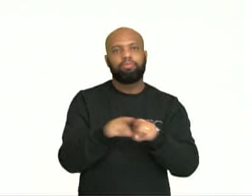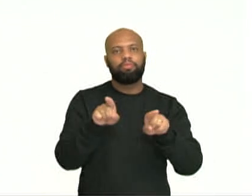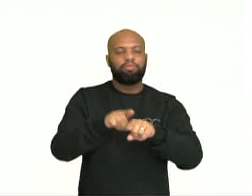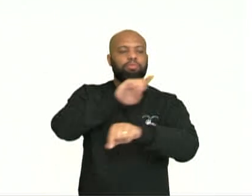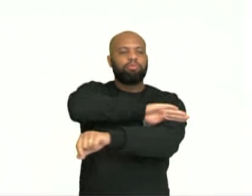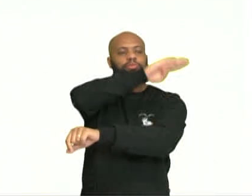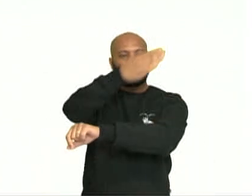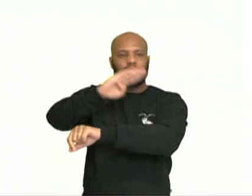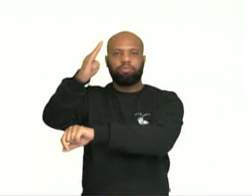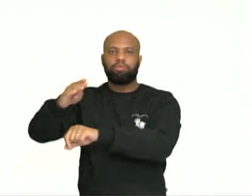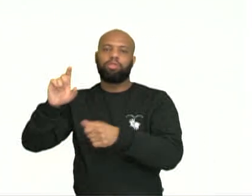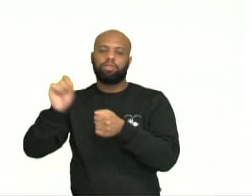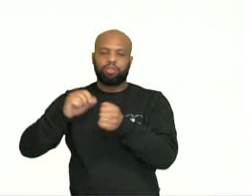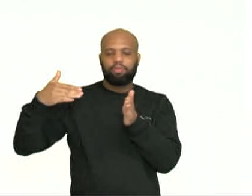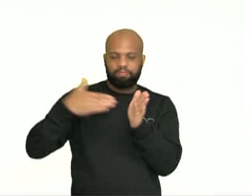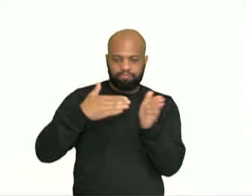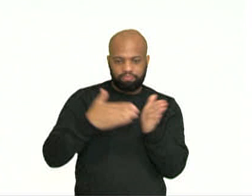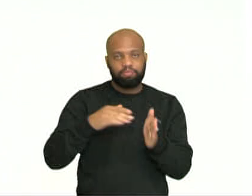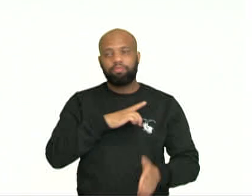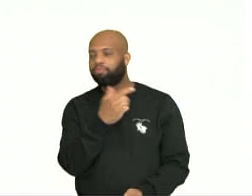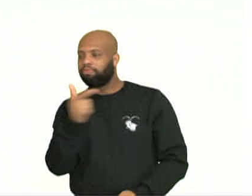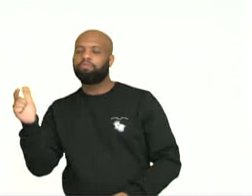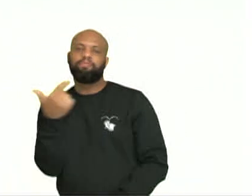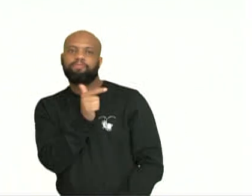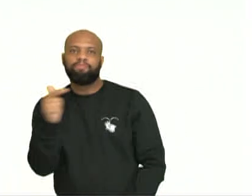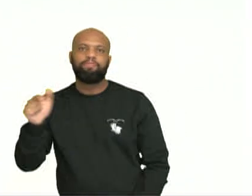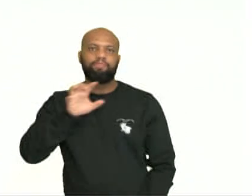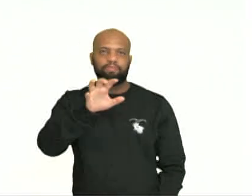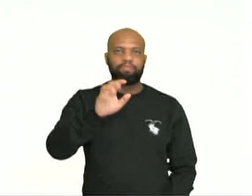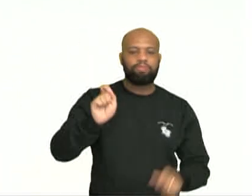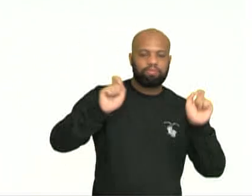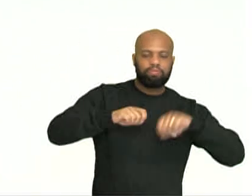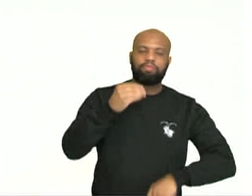Outros lugares que não existe essa possibilidade são